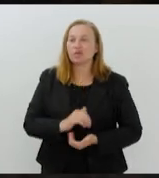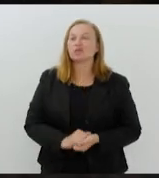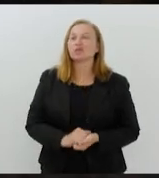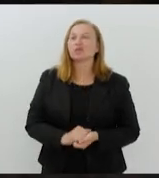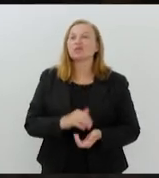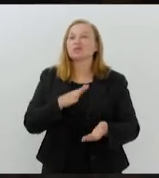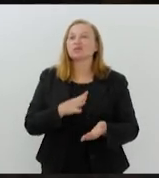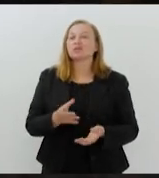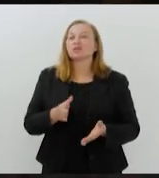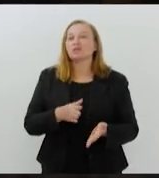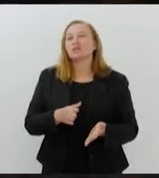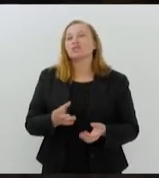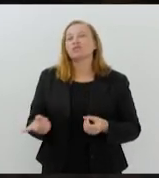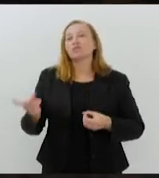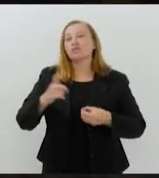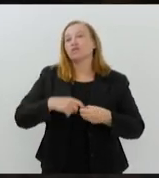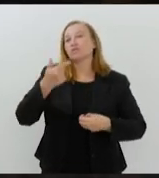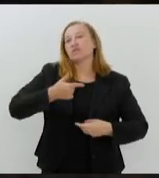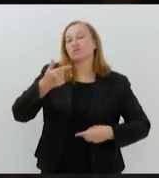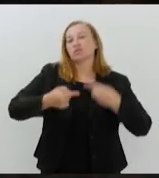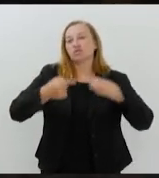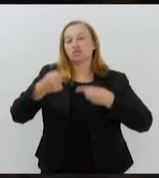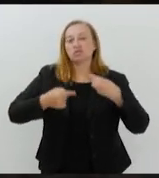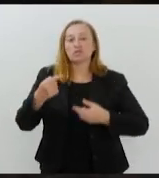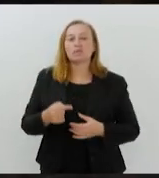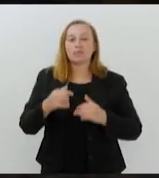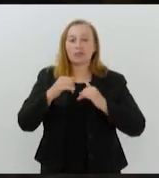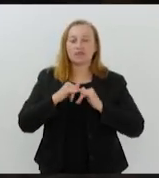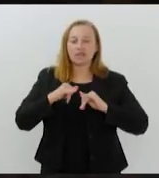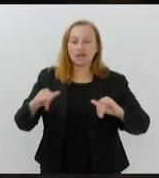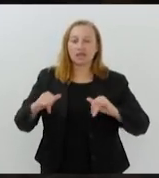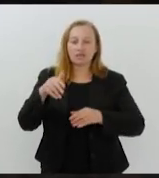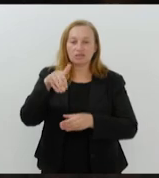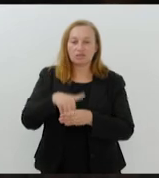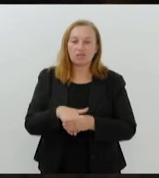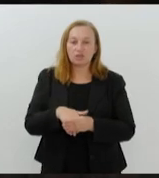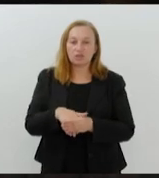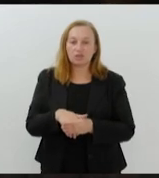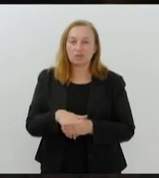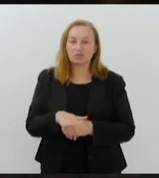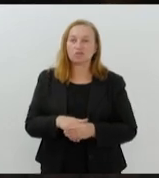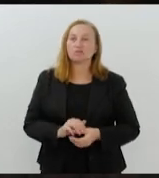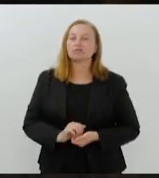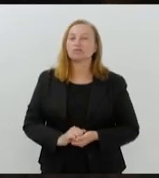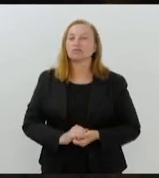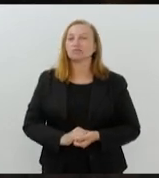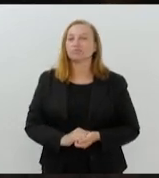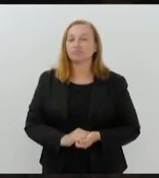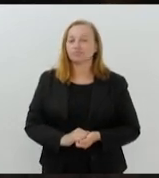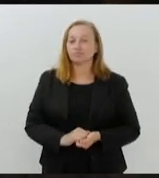redação do vencido para a segunda discussão. Para a declaração de voto, a autora...